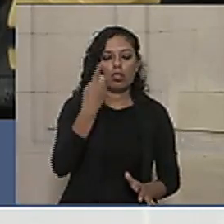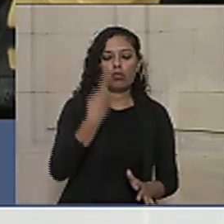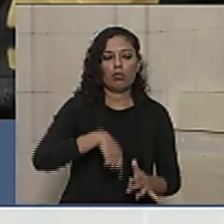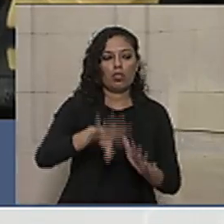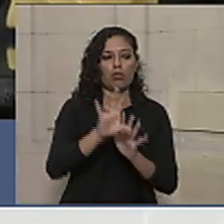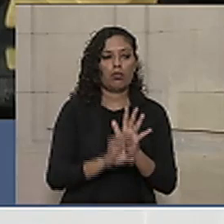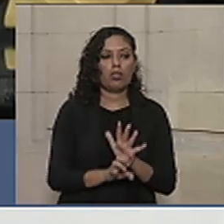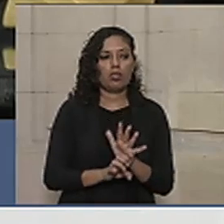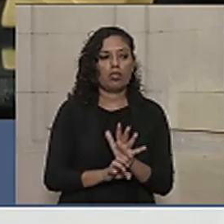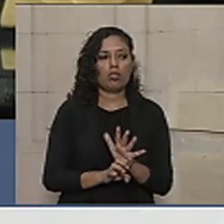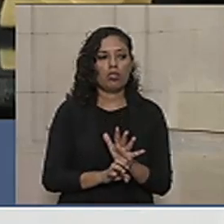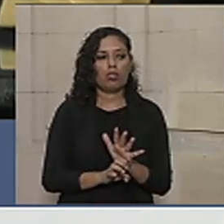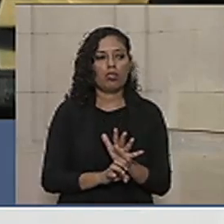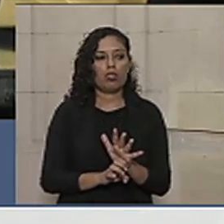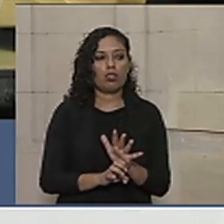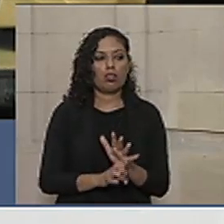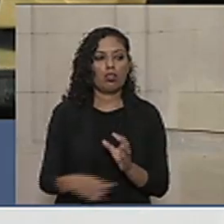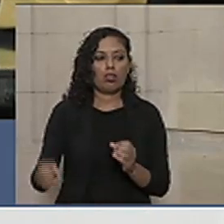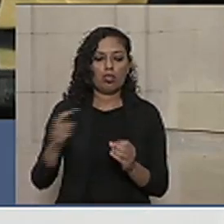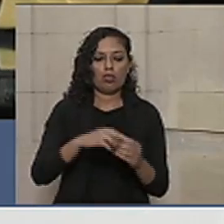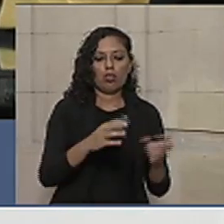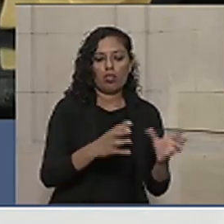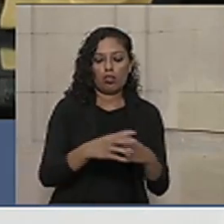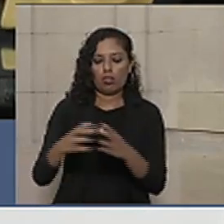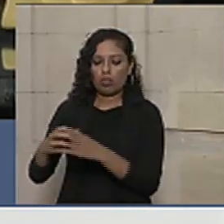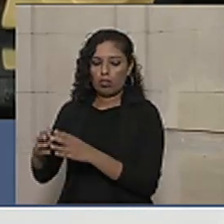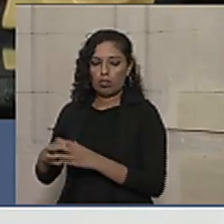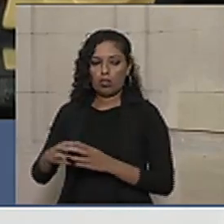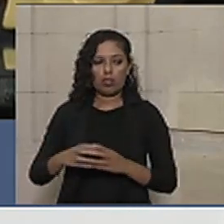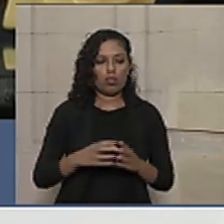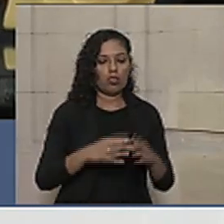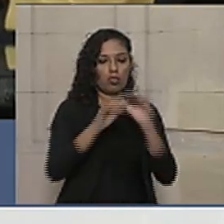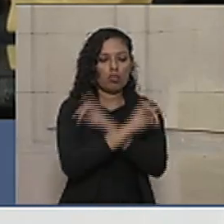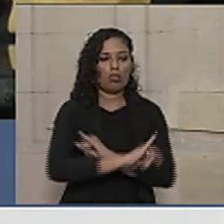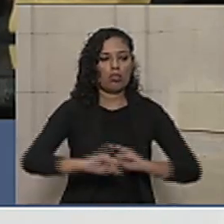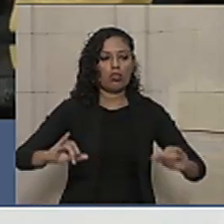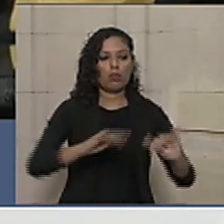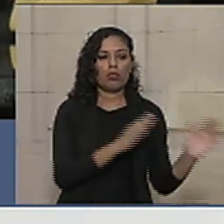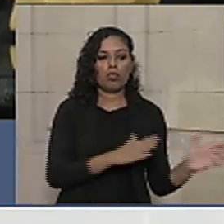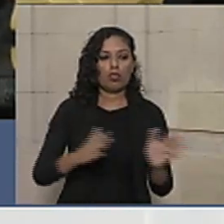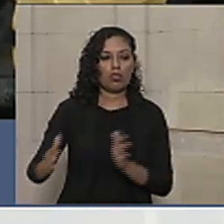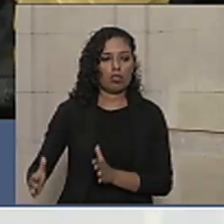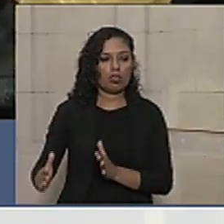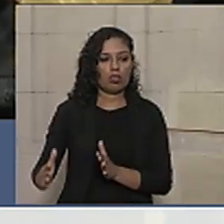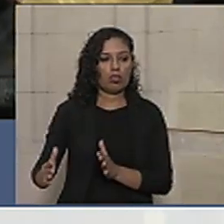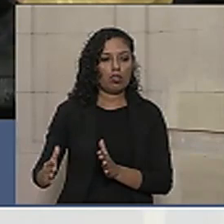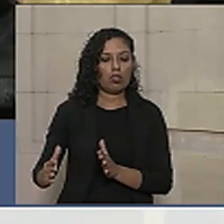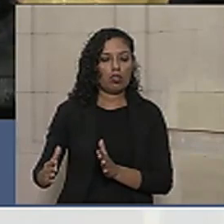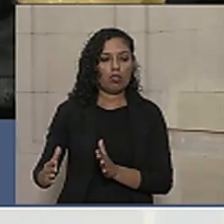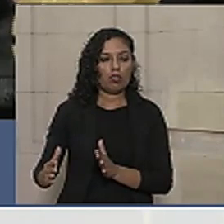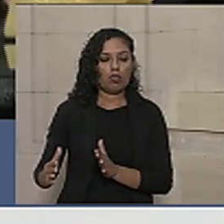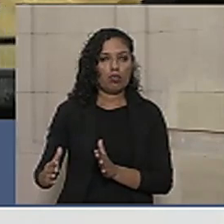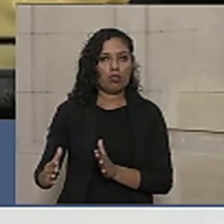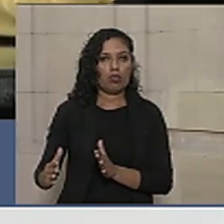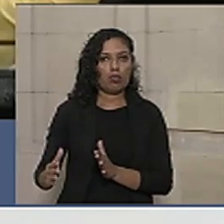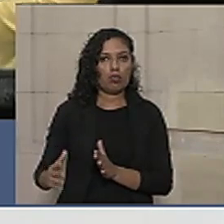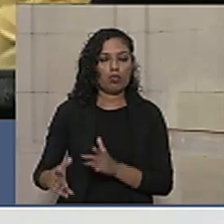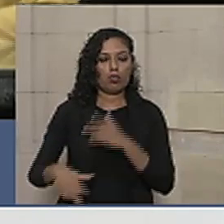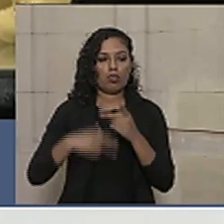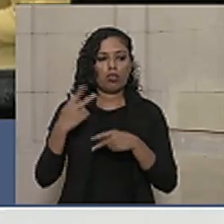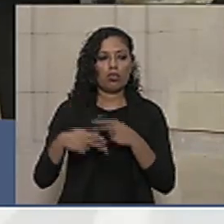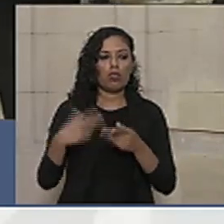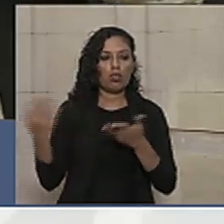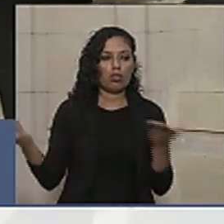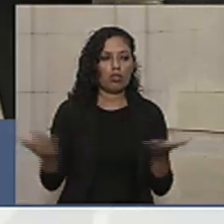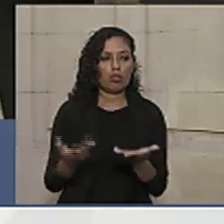emenda e retorna às comissões. Anuncio. Pela ordem, presidente. Pela ordem. Para registrar a presença